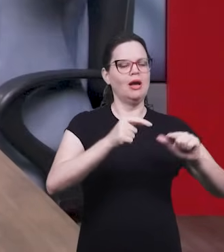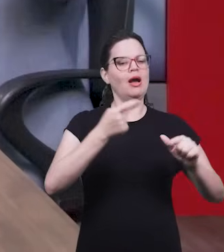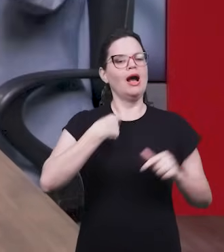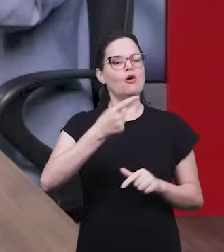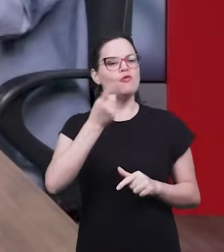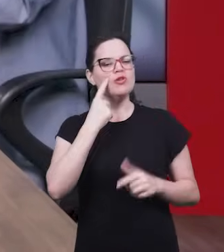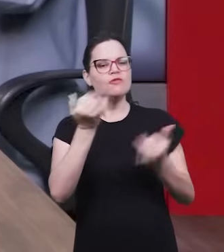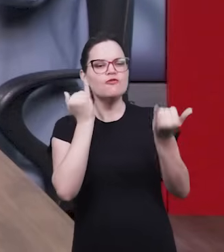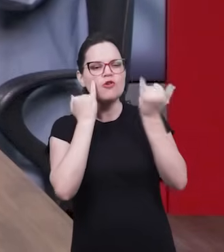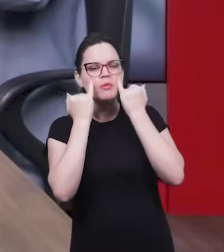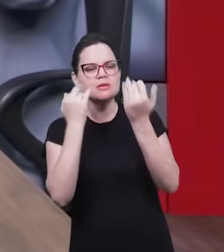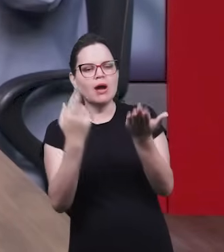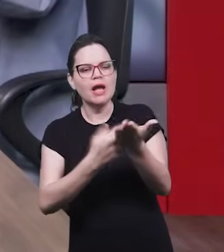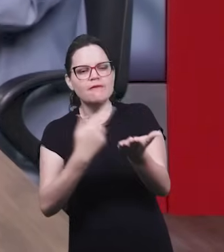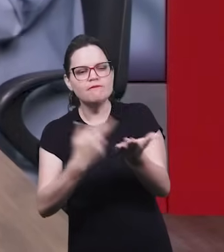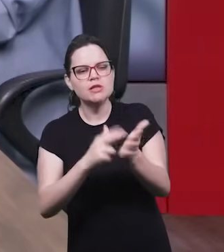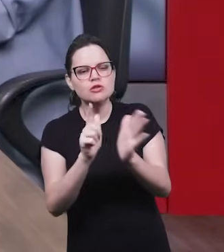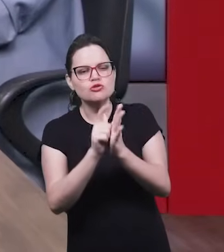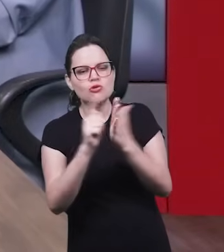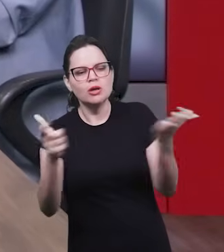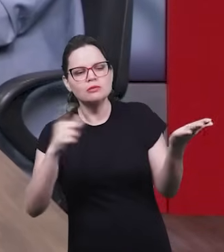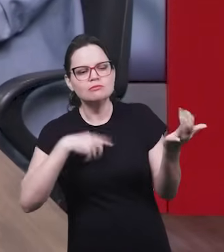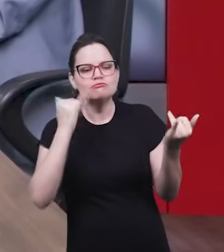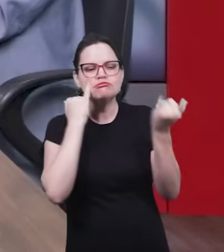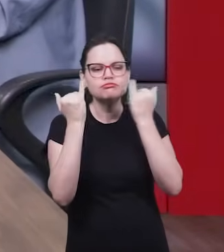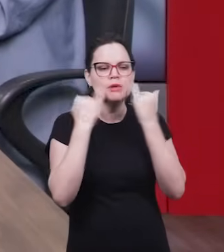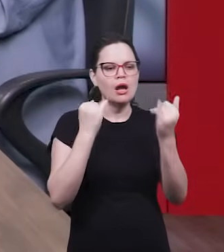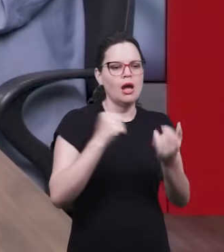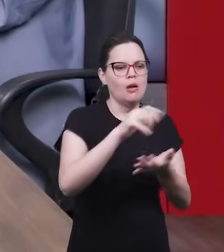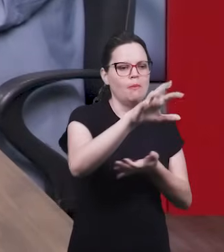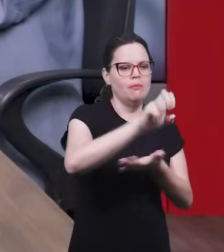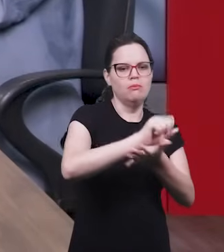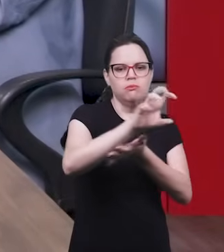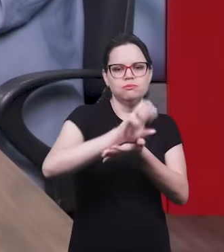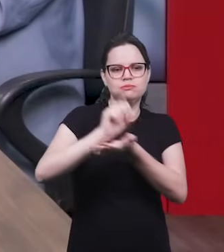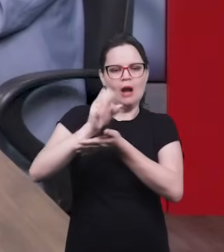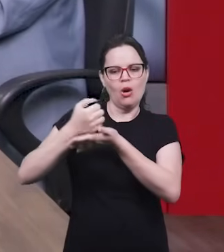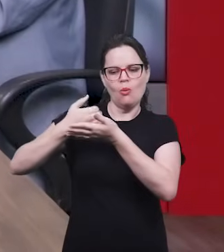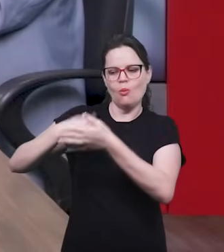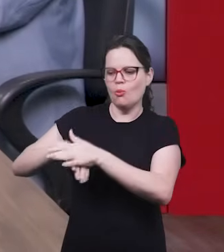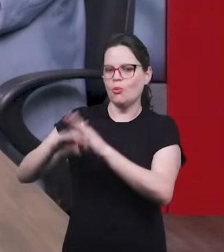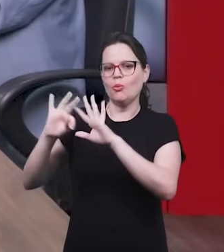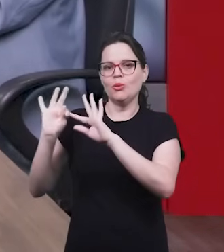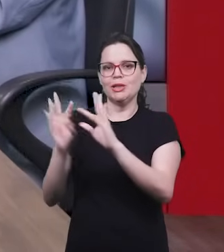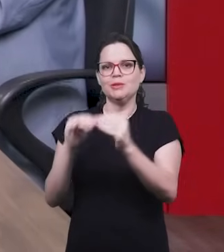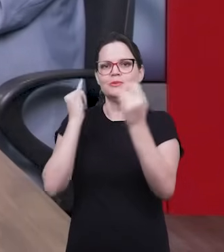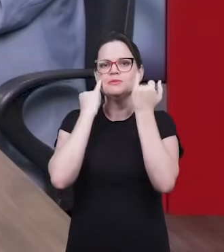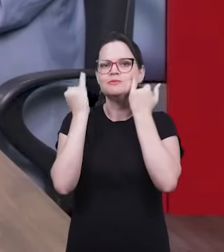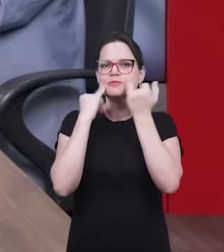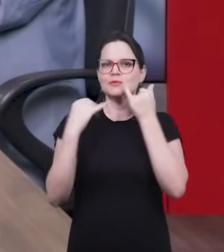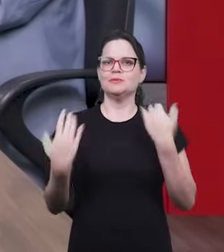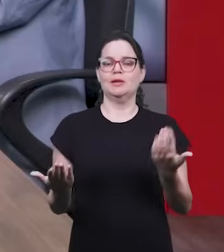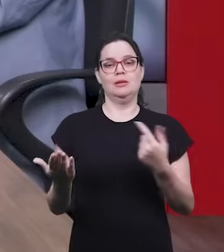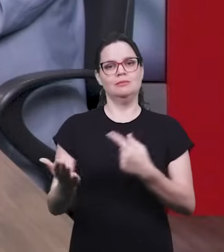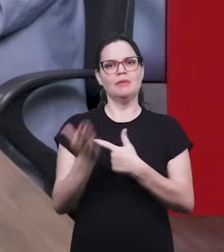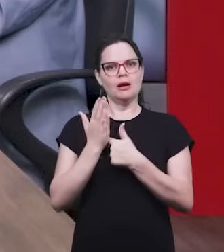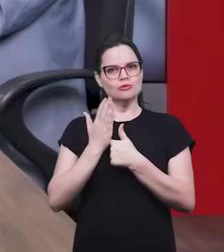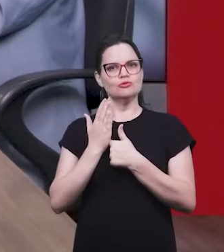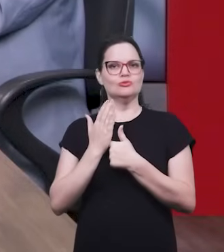a papelada toda, revista, tudo, tudo. Tudo. Então eu selecionava, não é? Então, isso ajuda muito, não é?